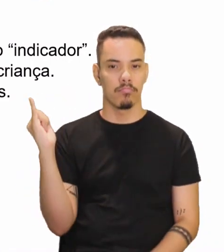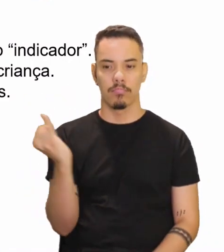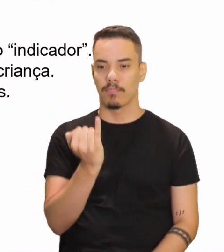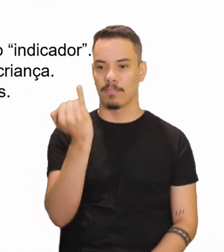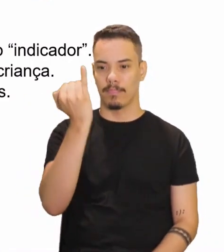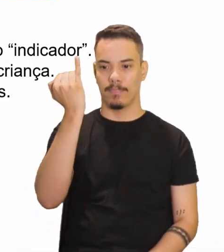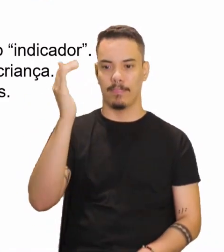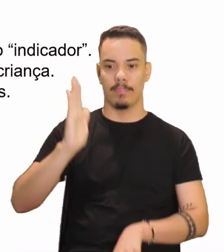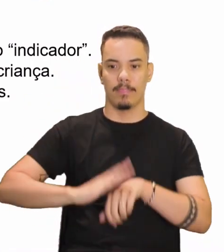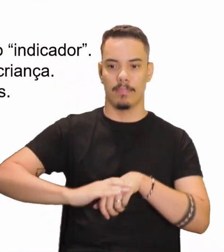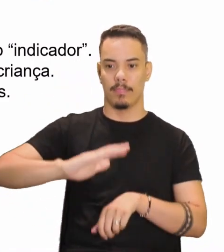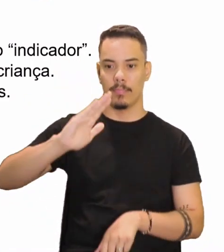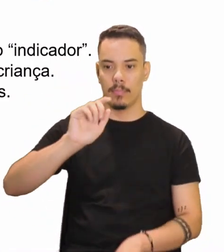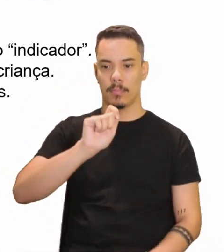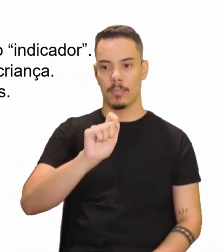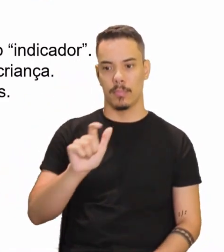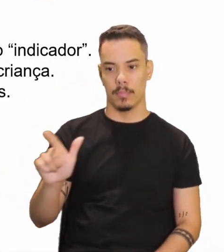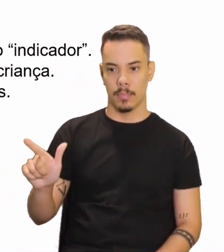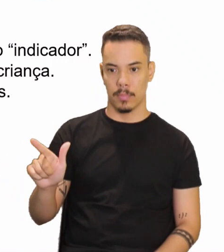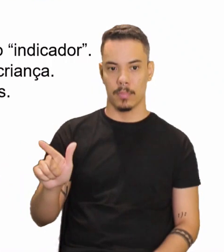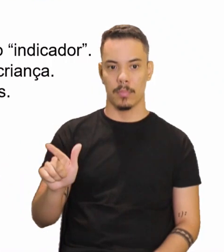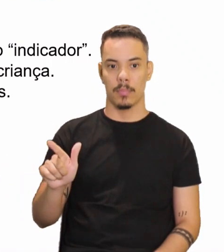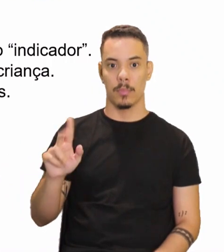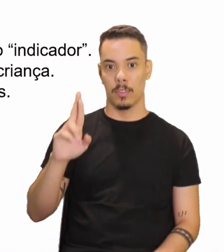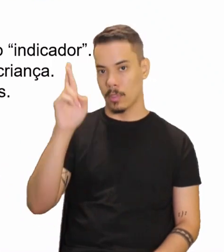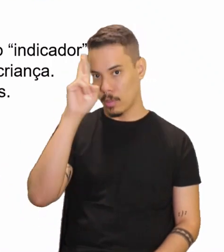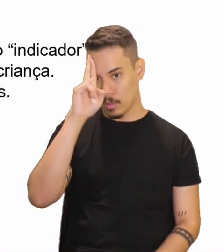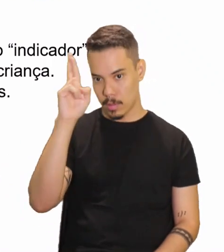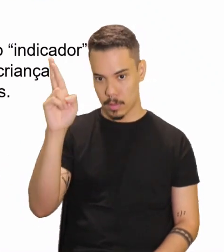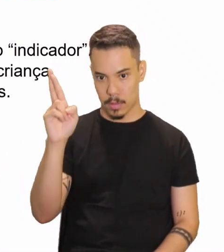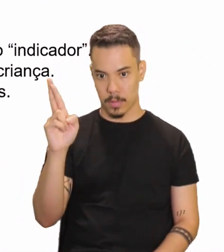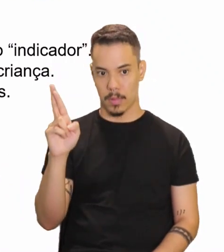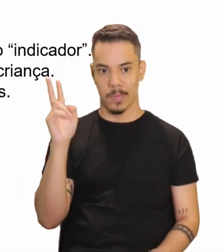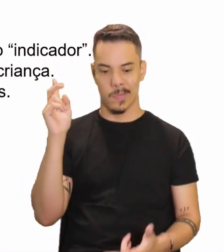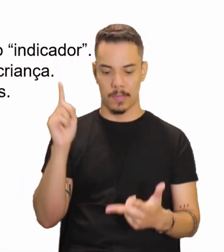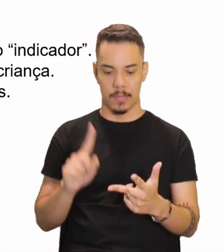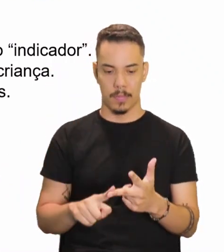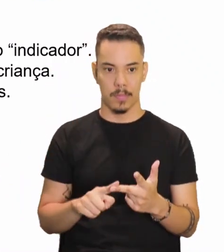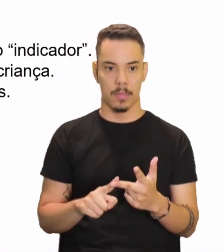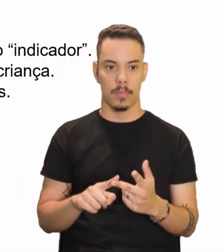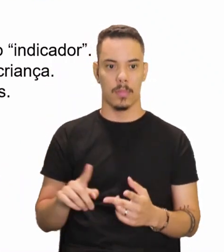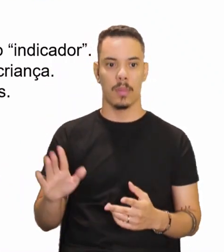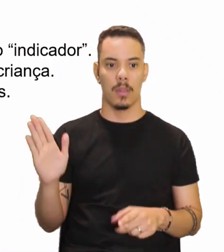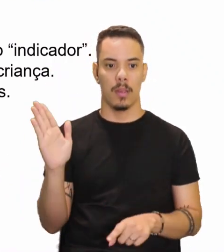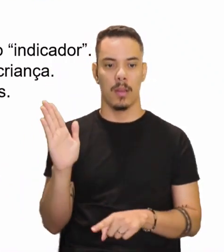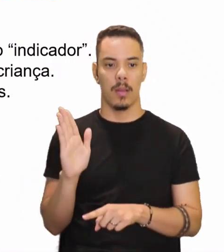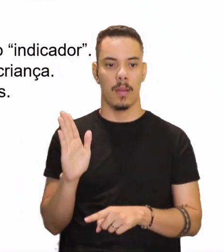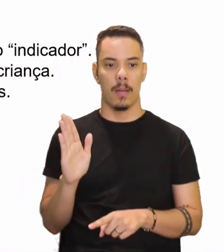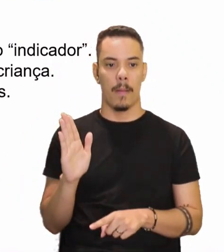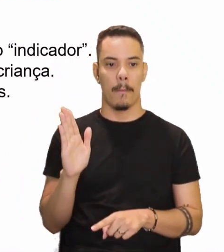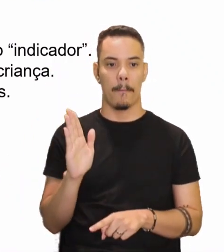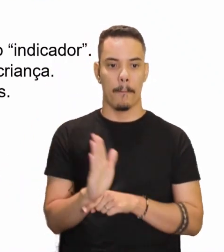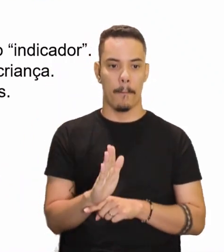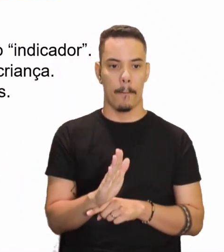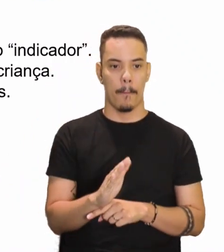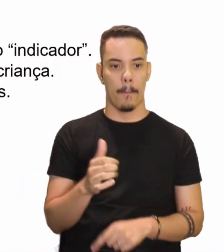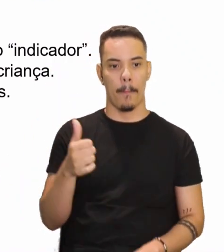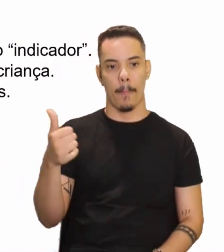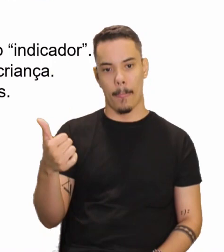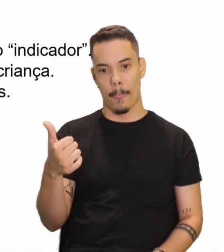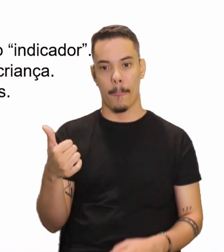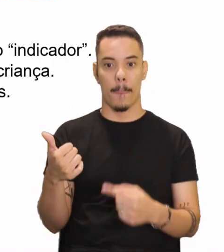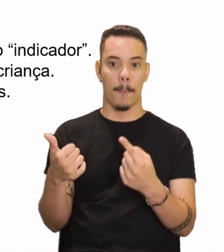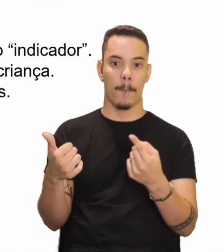importante quanto dos patrões se atribuíram o primeiro no primeiro e no último